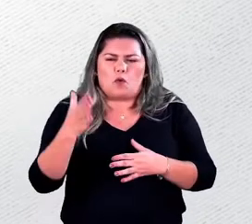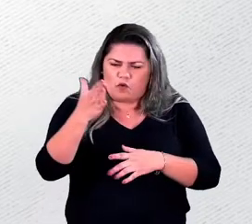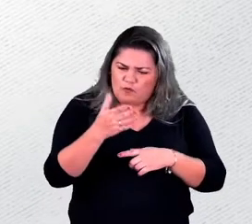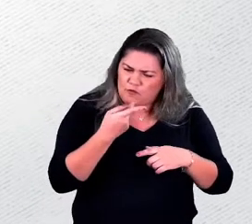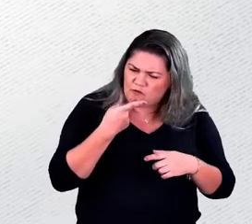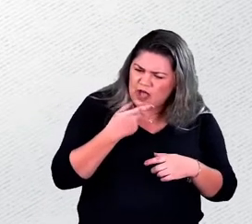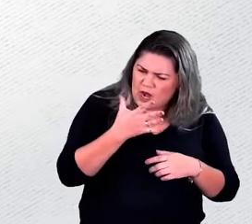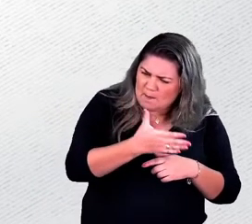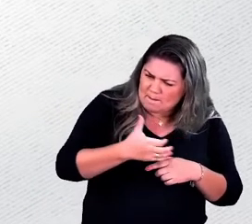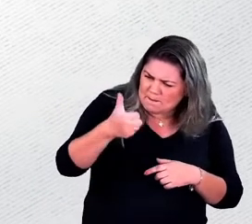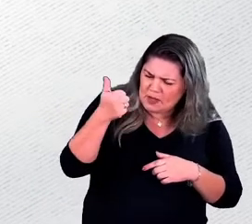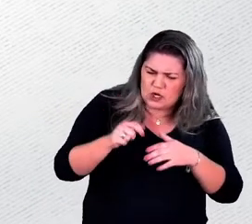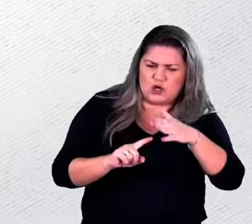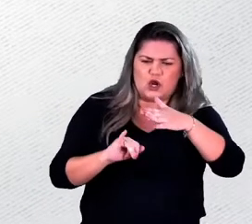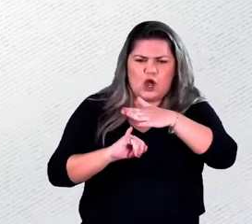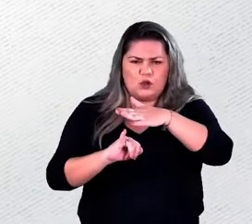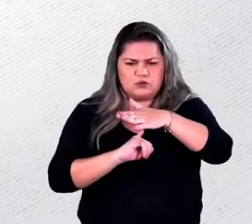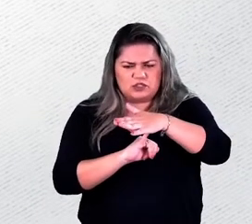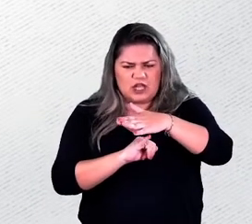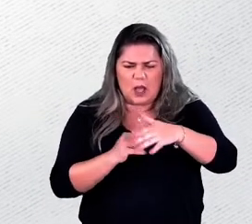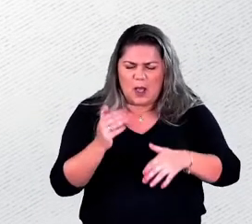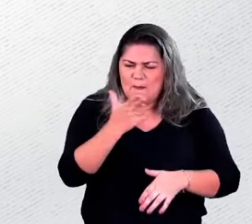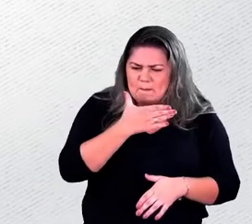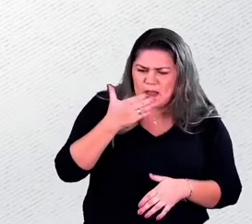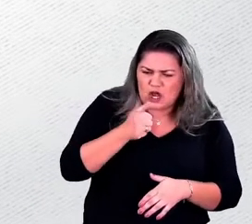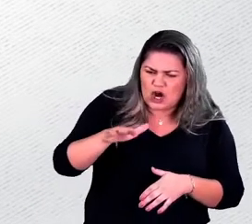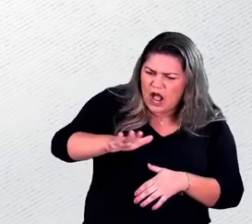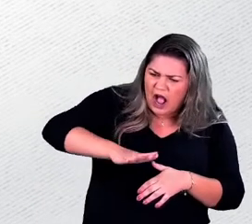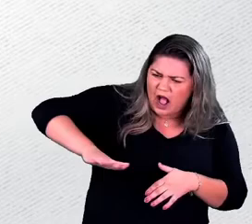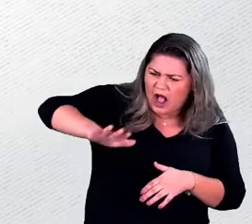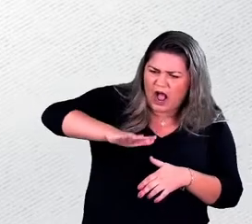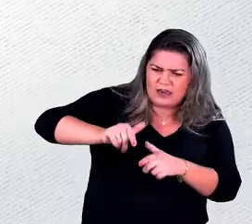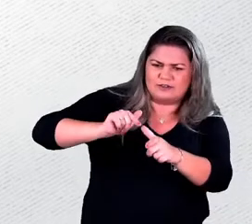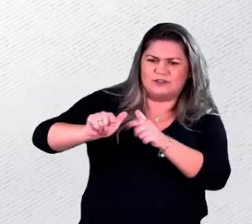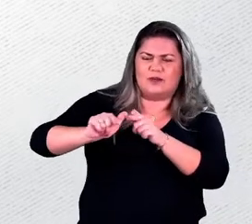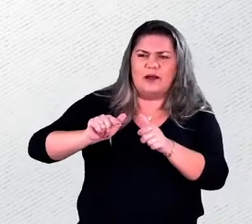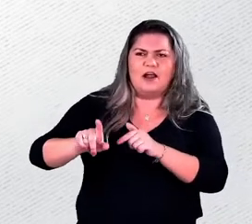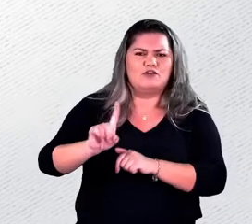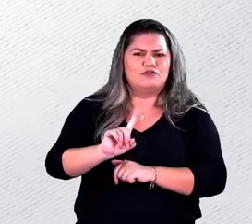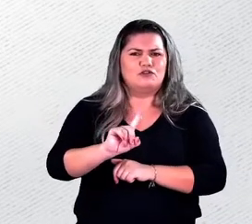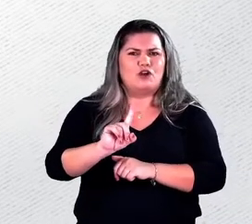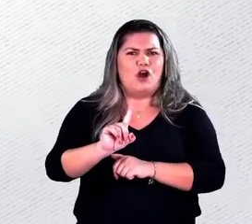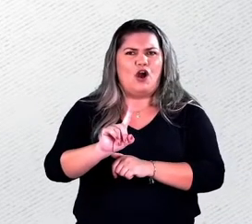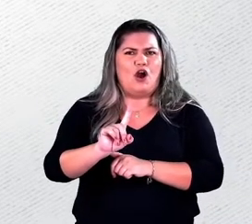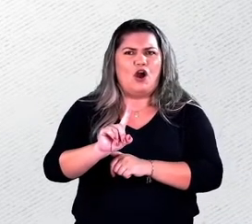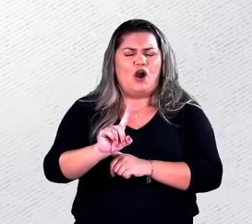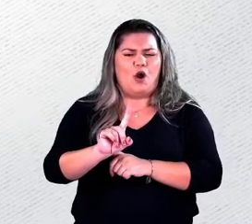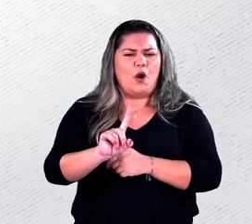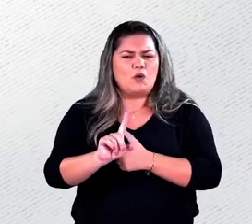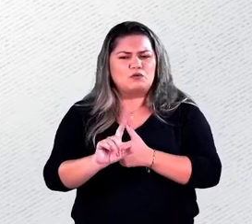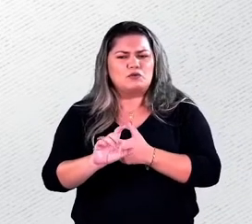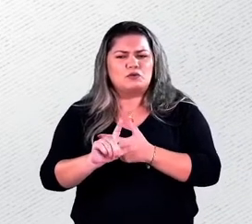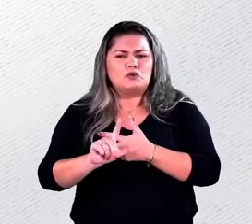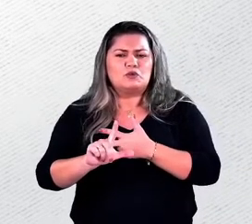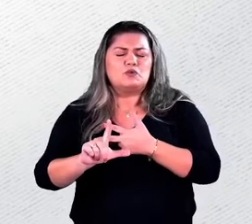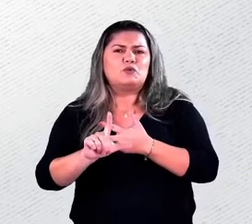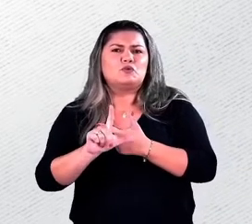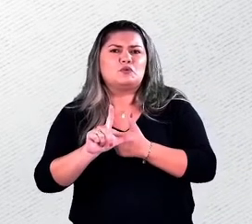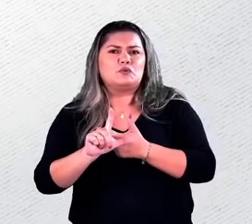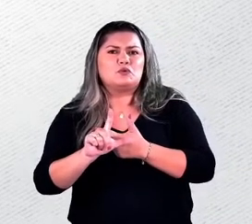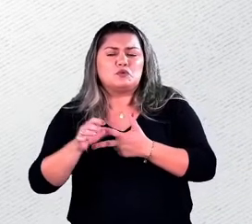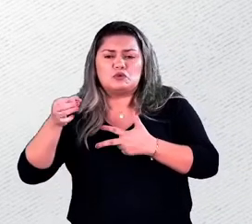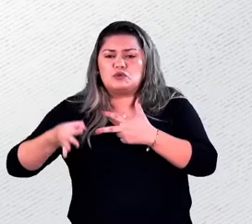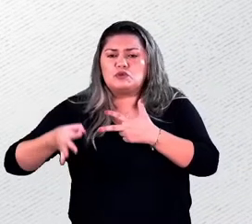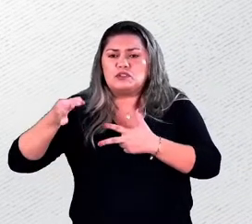institucional e melhoria do ambiente institucional não se pode pensar apenas no poder judiciário é claro que o poder judiciário é o